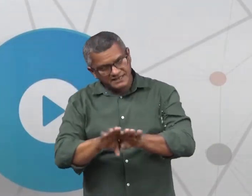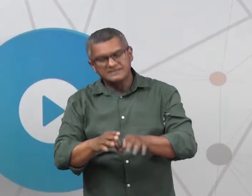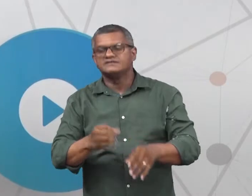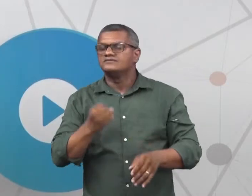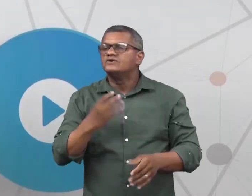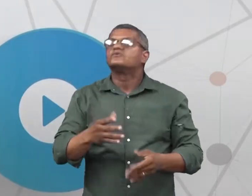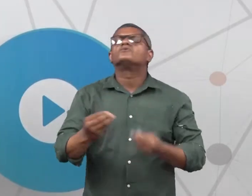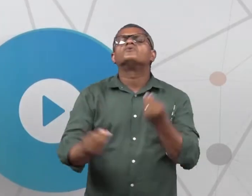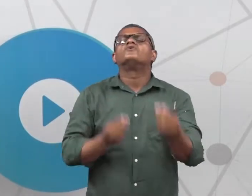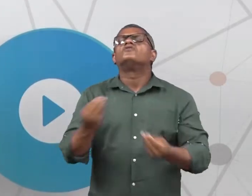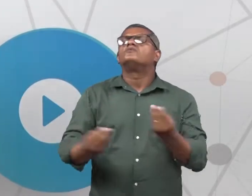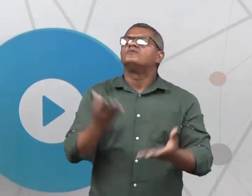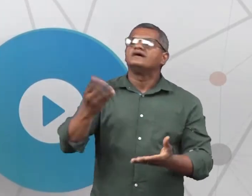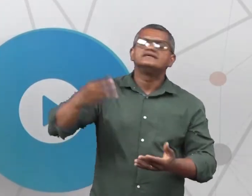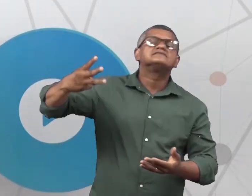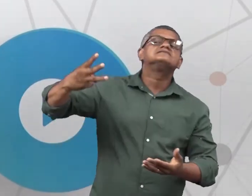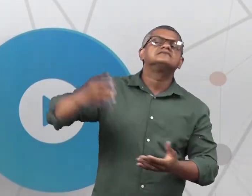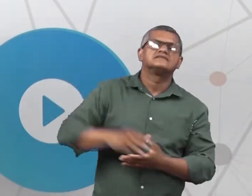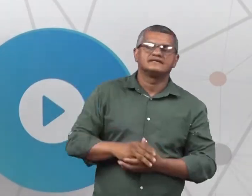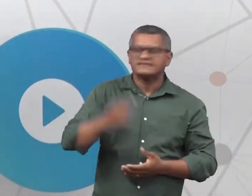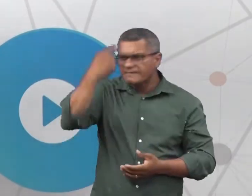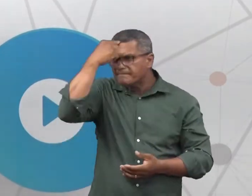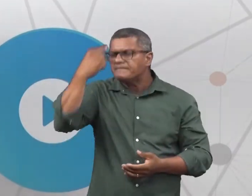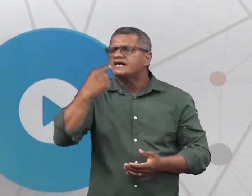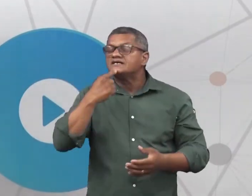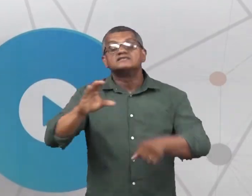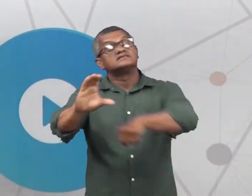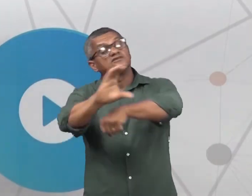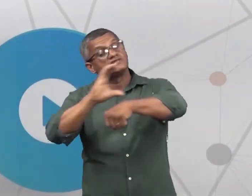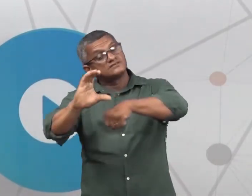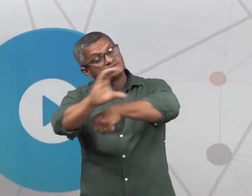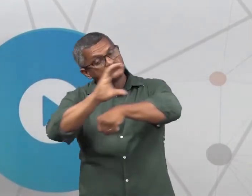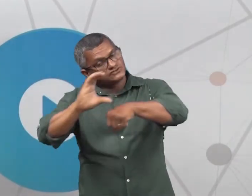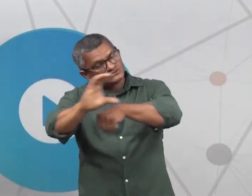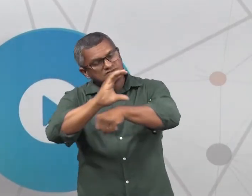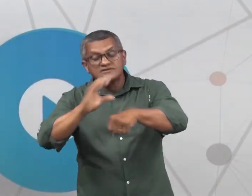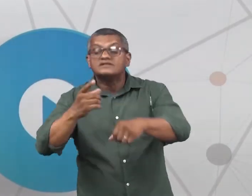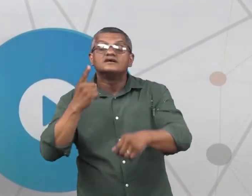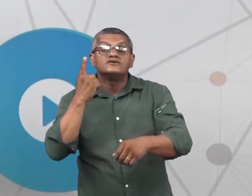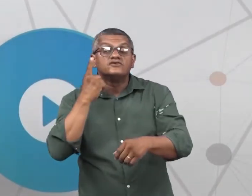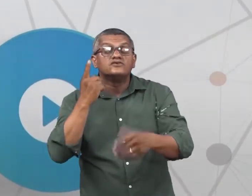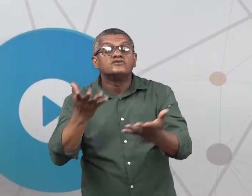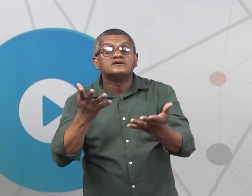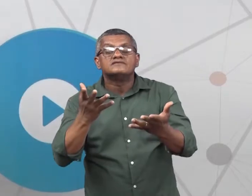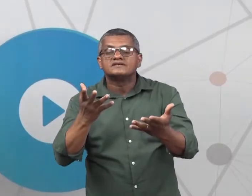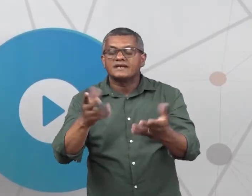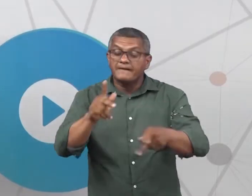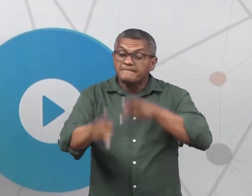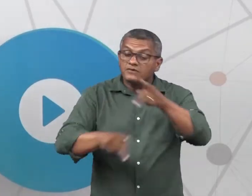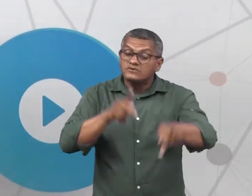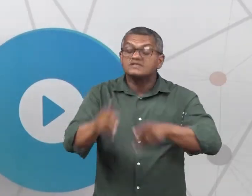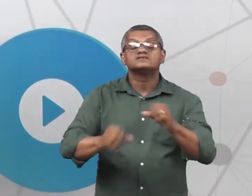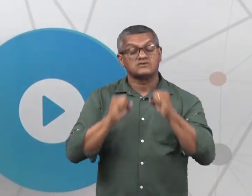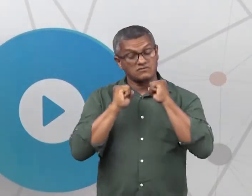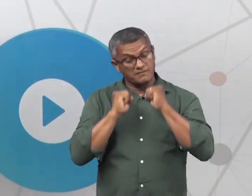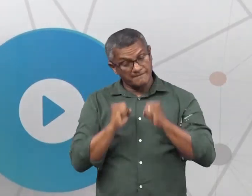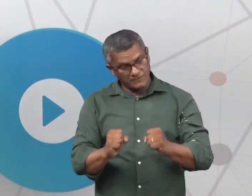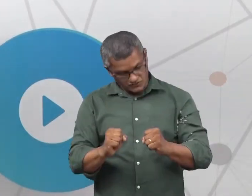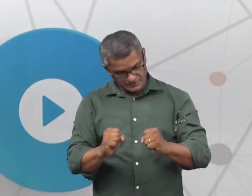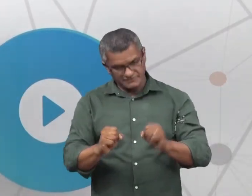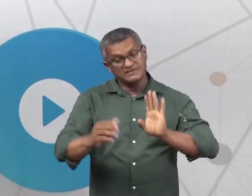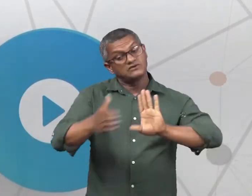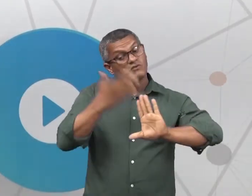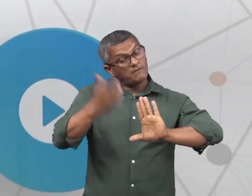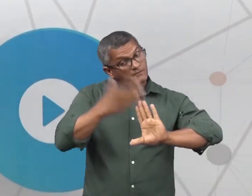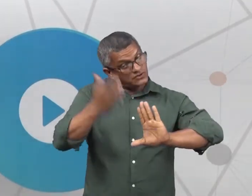também ainda funciona como na nossa Constituição, ela prevê que a população